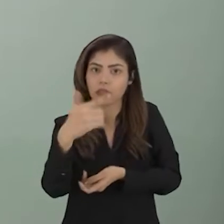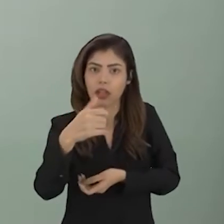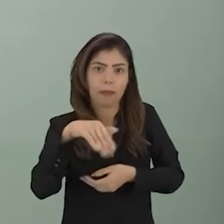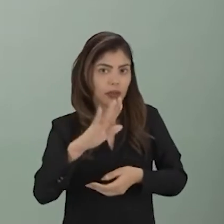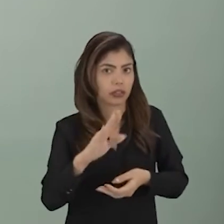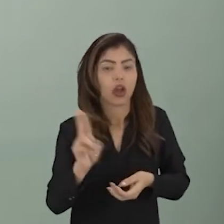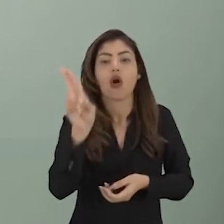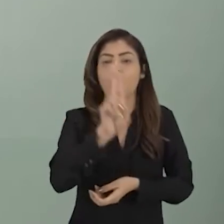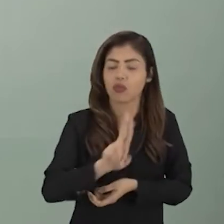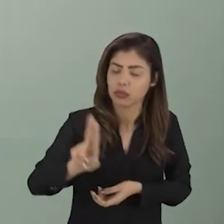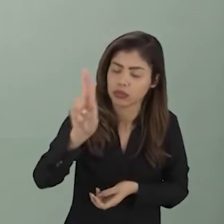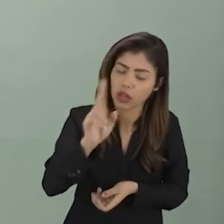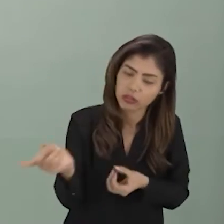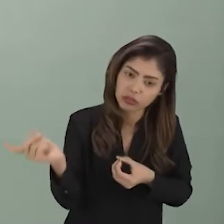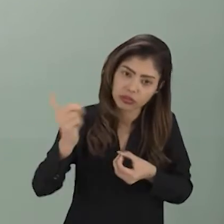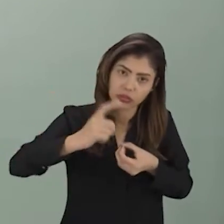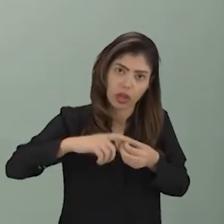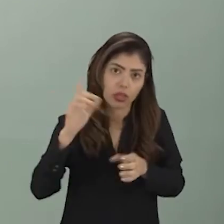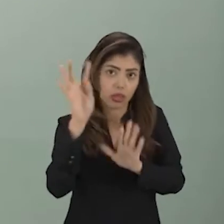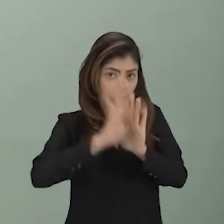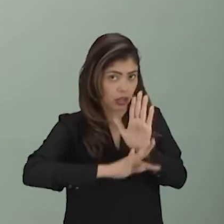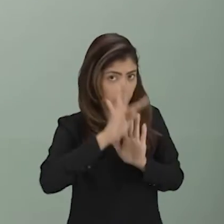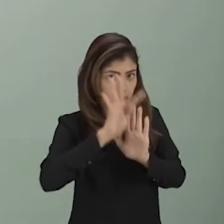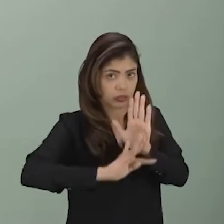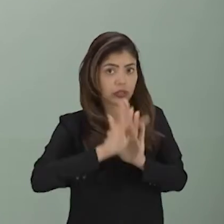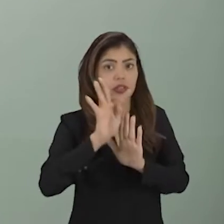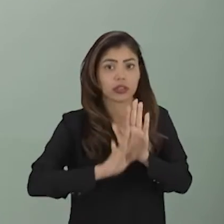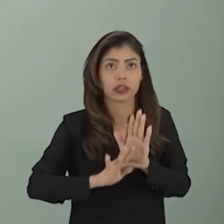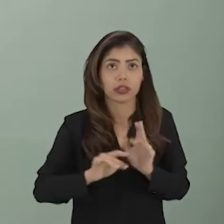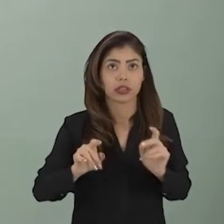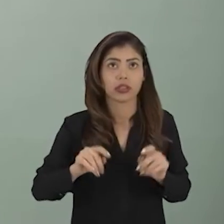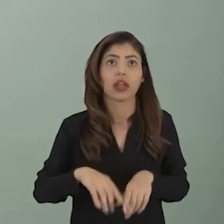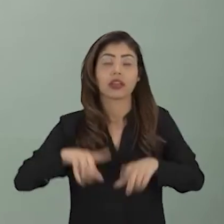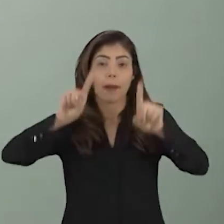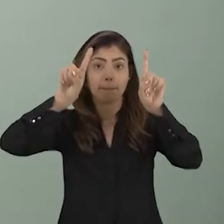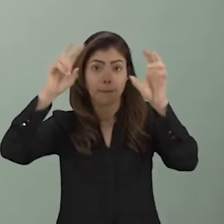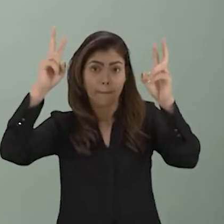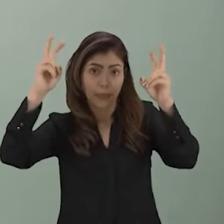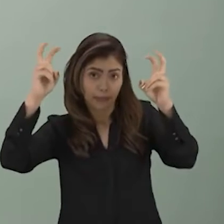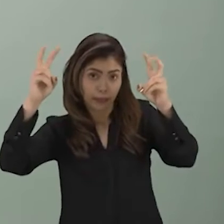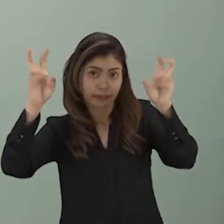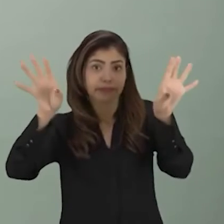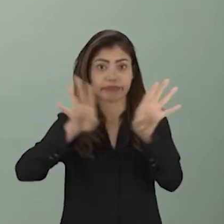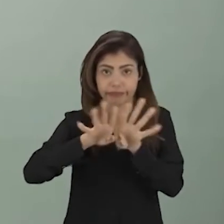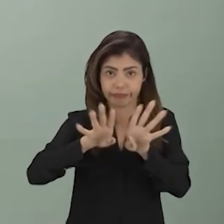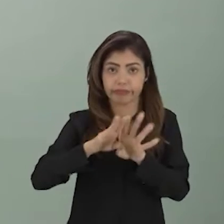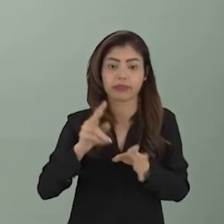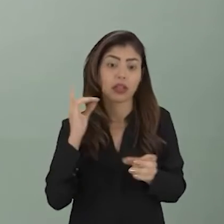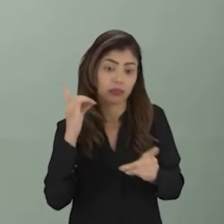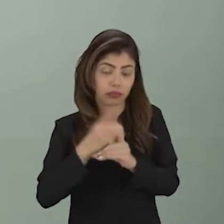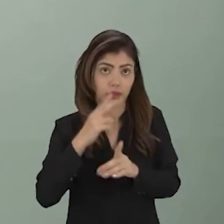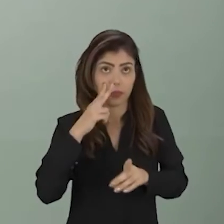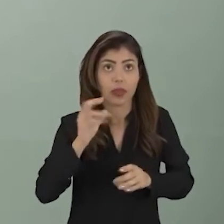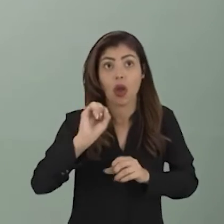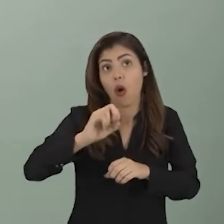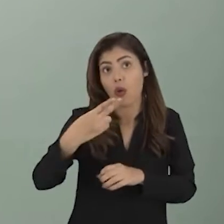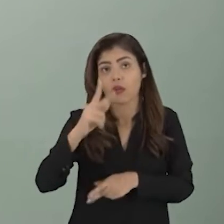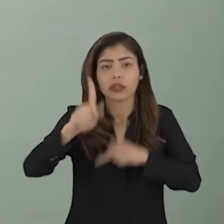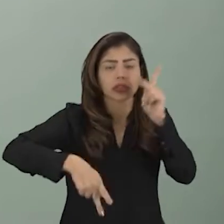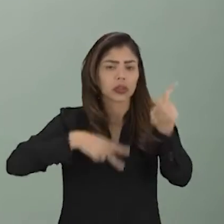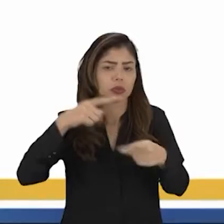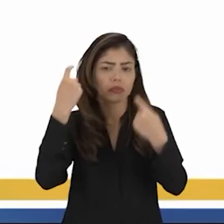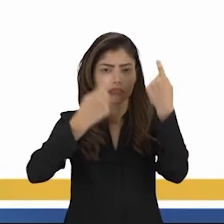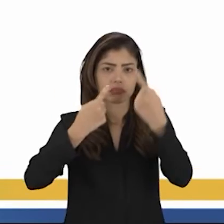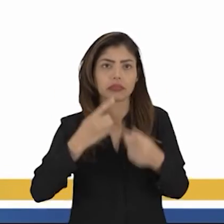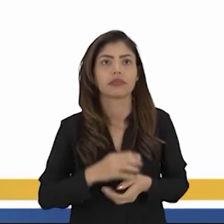vamos reutilizá-la num determinado texto, então a gente coloca entre aspas para identificar, ou expressões populares